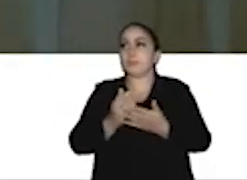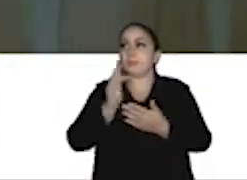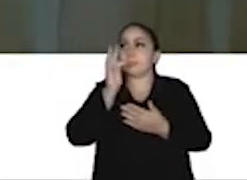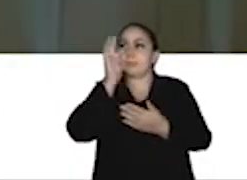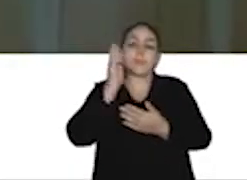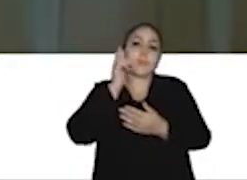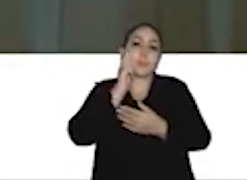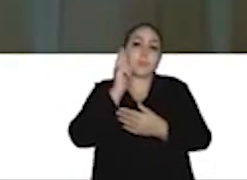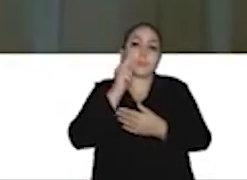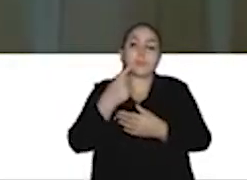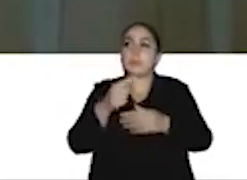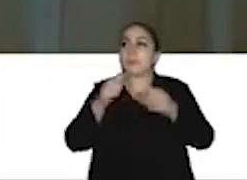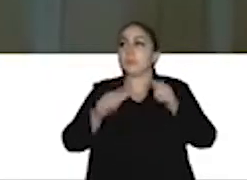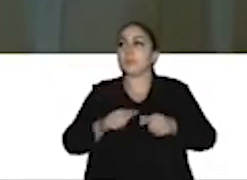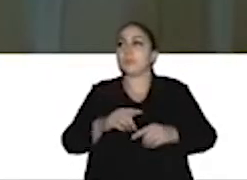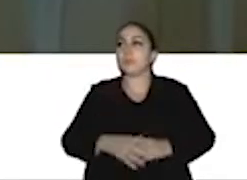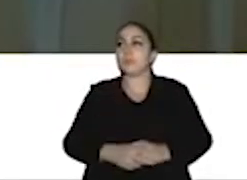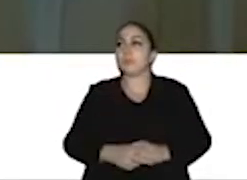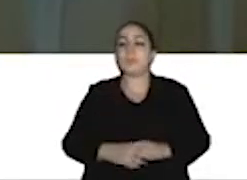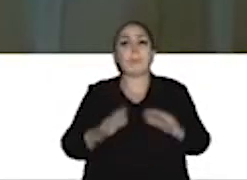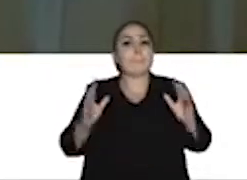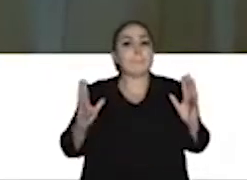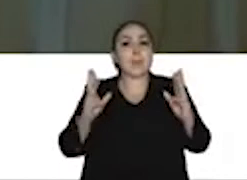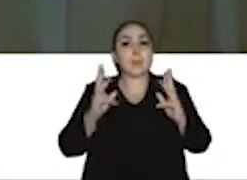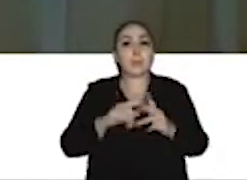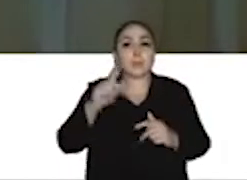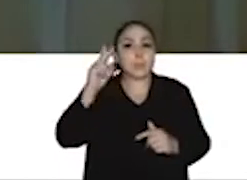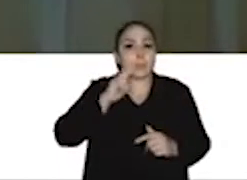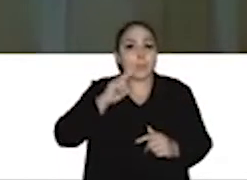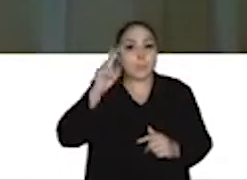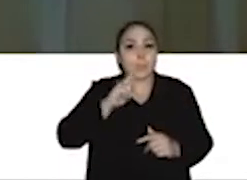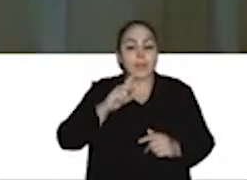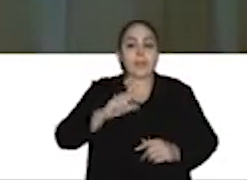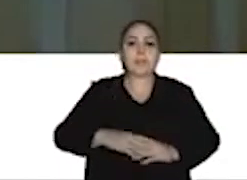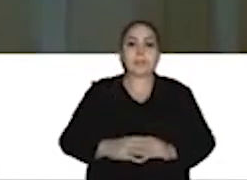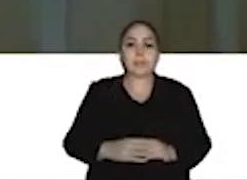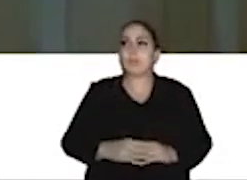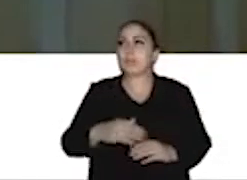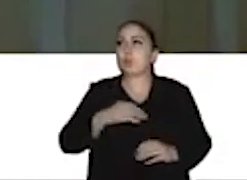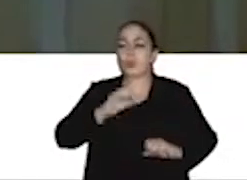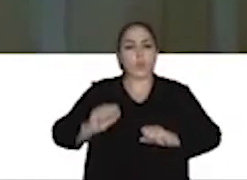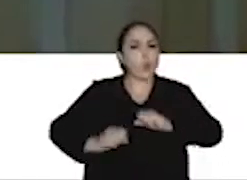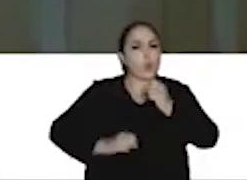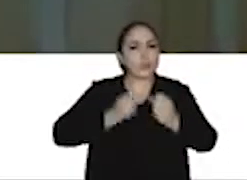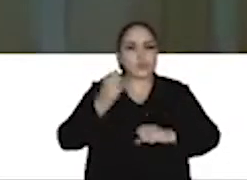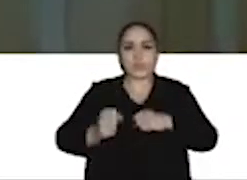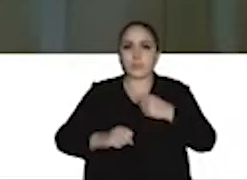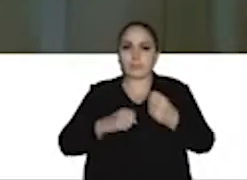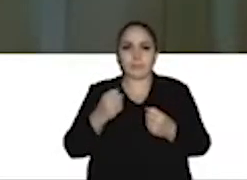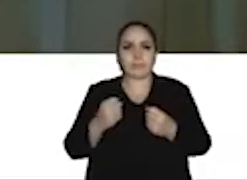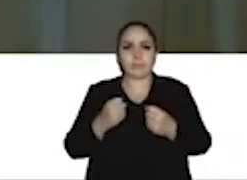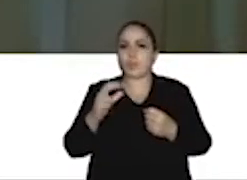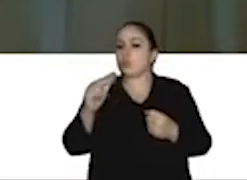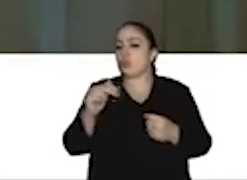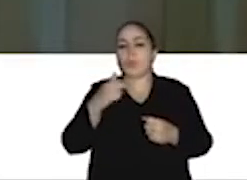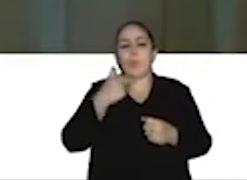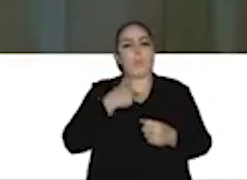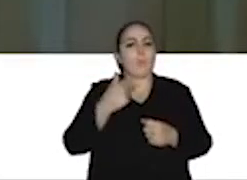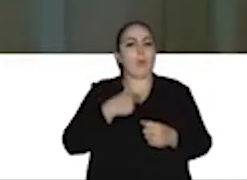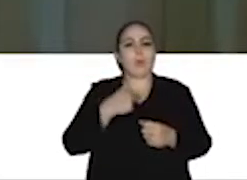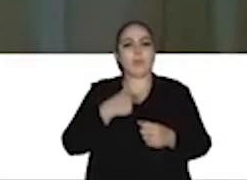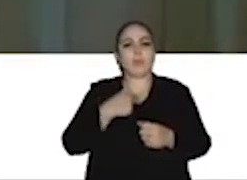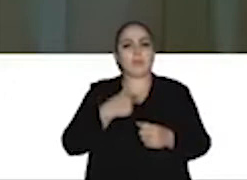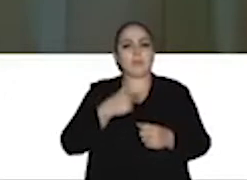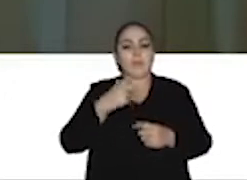rosa nessa terra para todos lembrarem que o ódio nunca pode vencer o